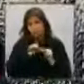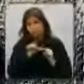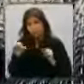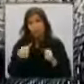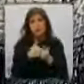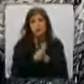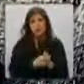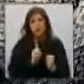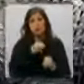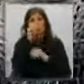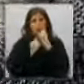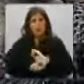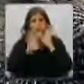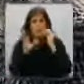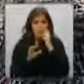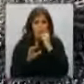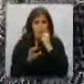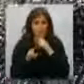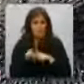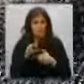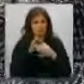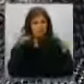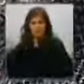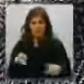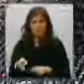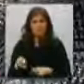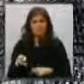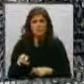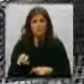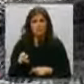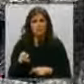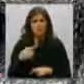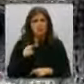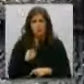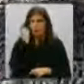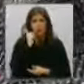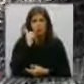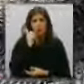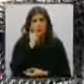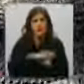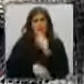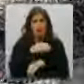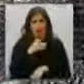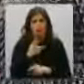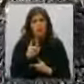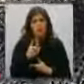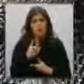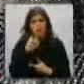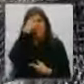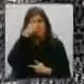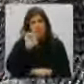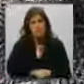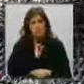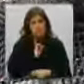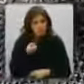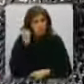esclarecimentos a sua versão é diferente não é exatamente eu não sou advogada a minha formação académica não tem não é